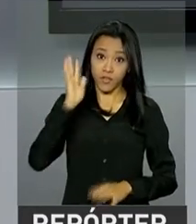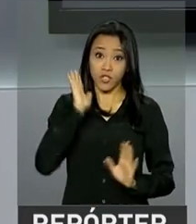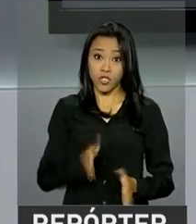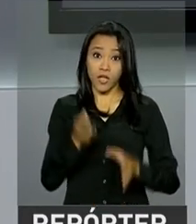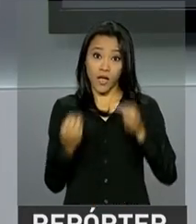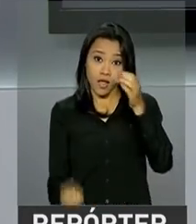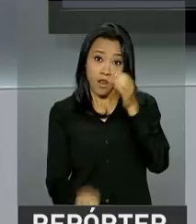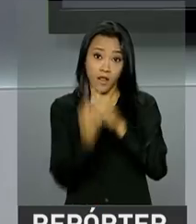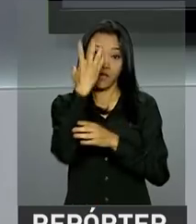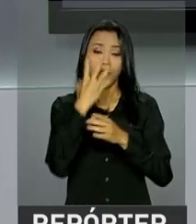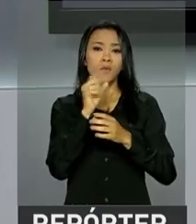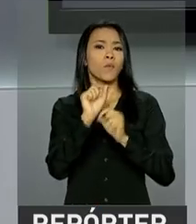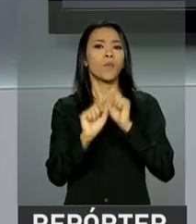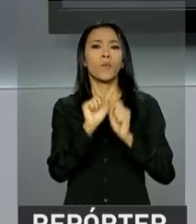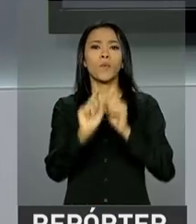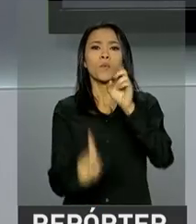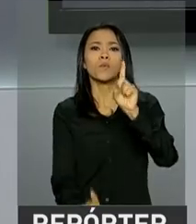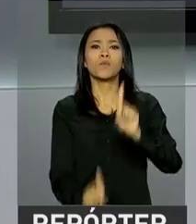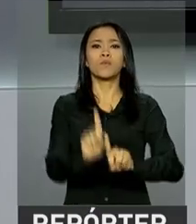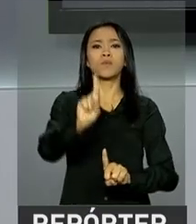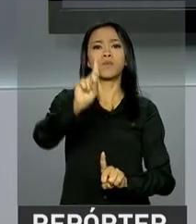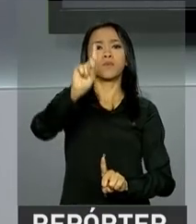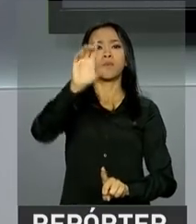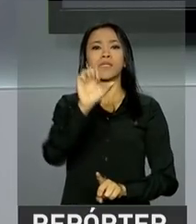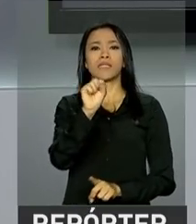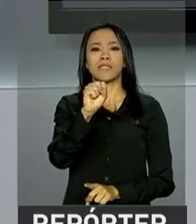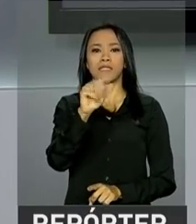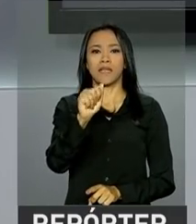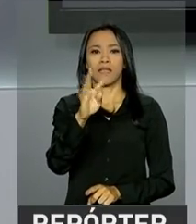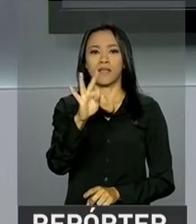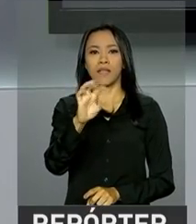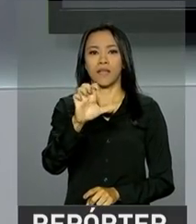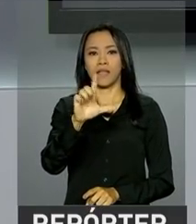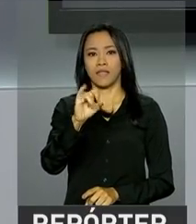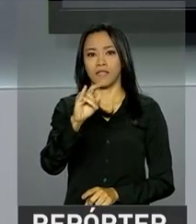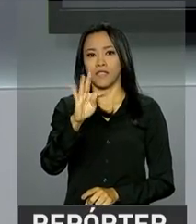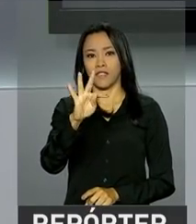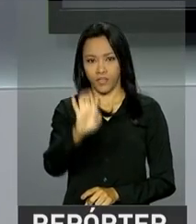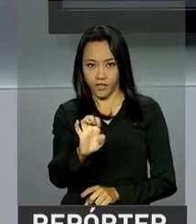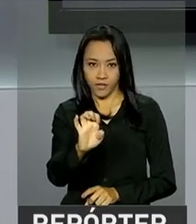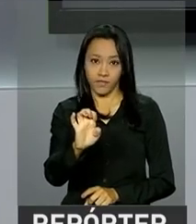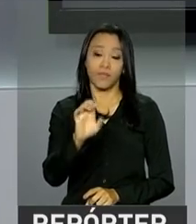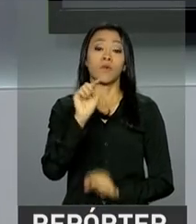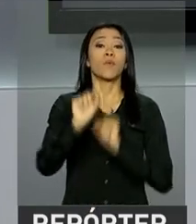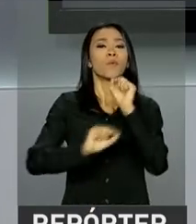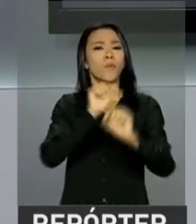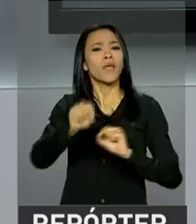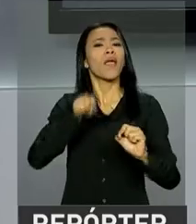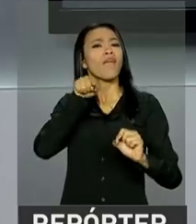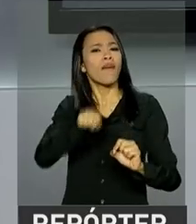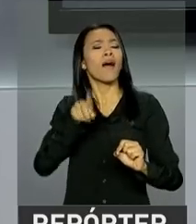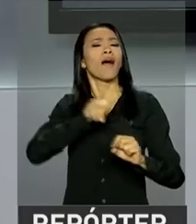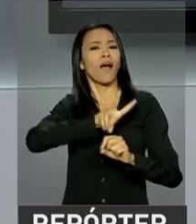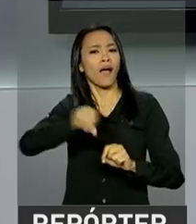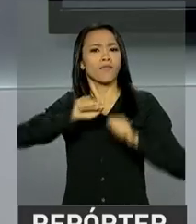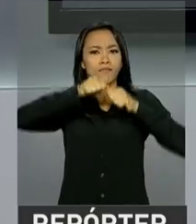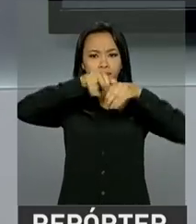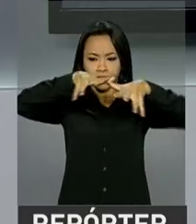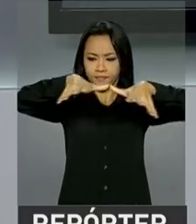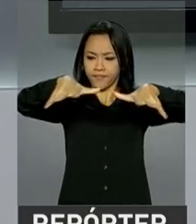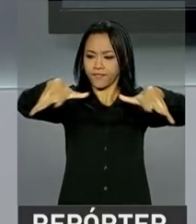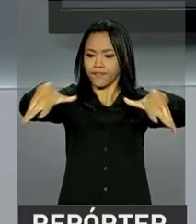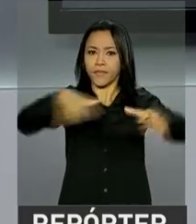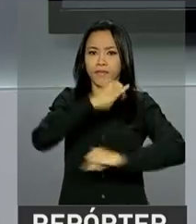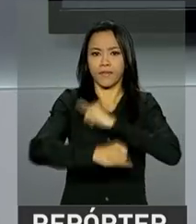nesta quinta feira um satélite geoestacionário de defesa e comunicações o equipamento vai ampliar a oferta de banda larga